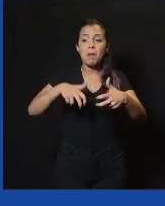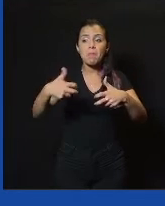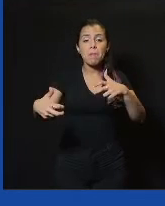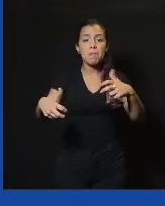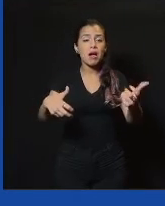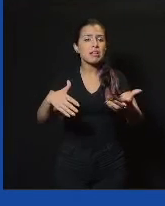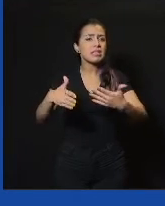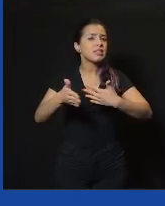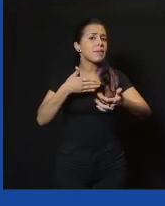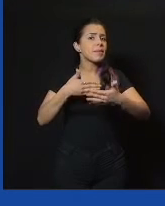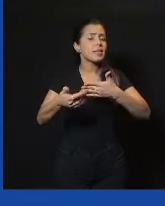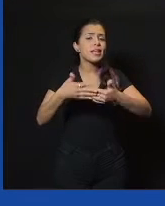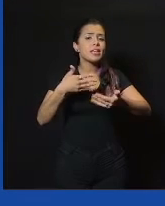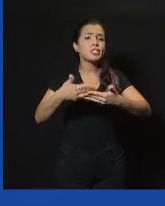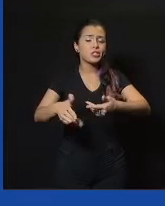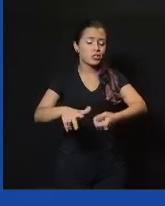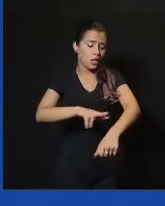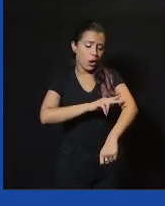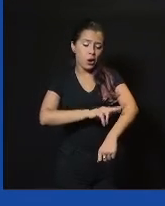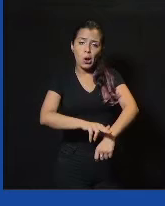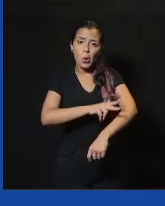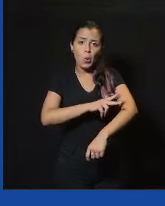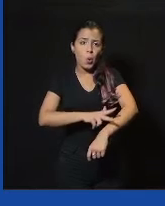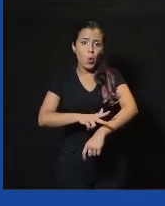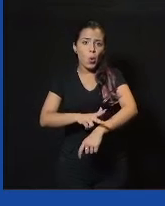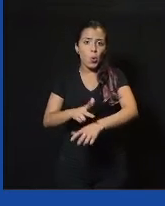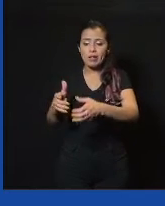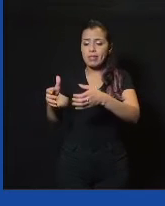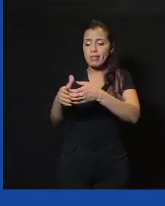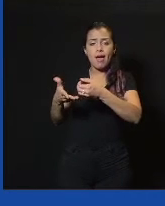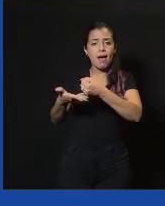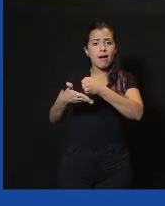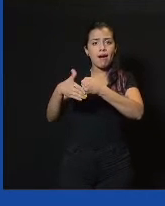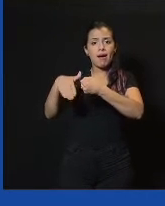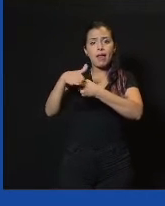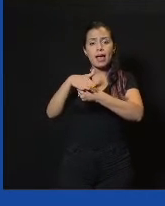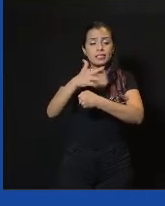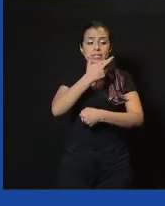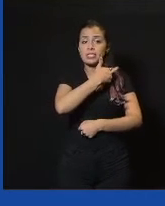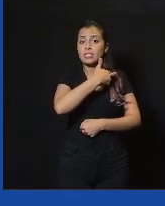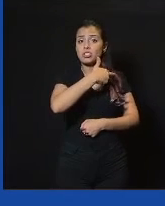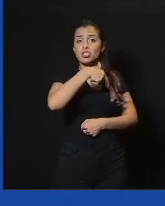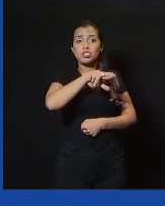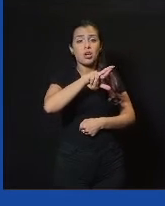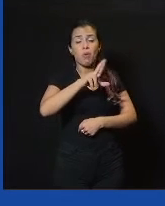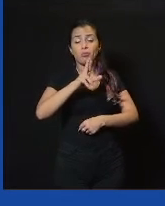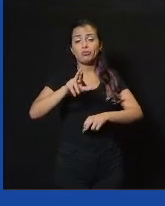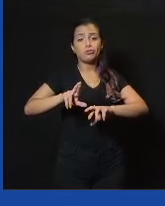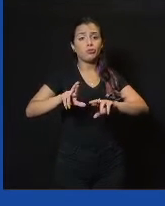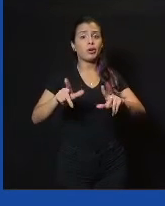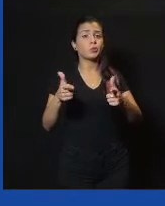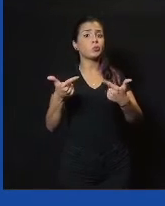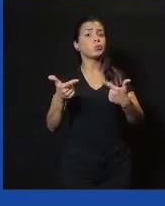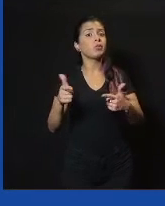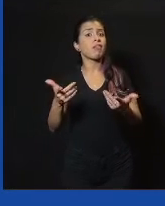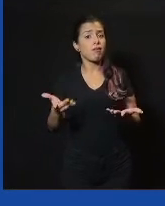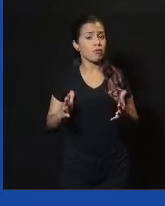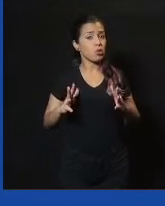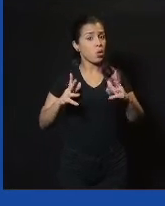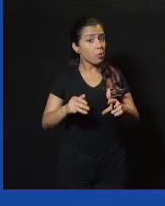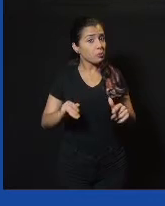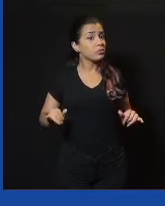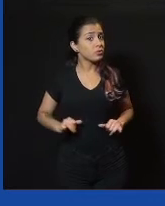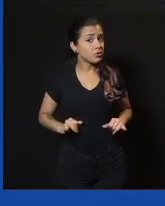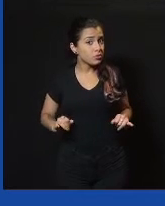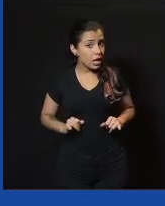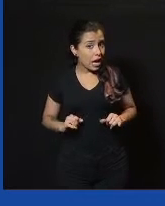sua classe, da sua religião e do seu CEP. Indiferente se eu estou do lado de cá do muro, se eu estou do lado de lá. Então, e isso